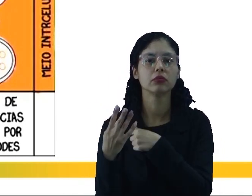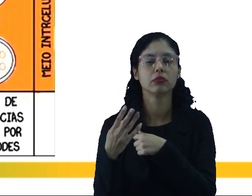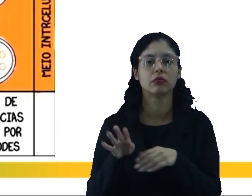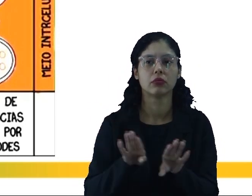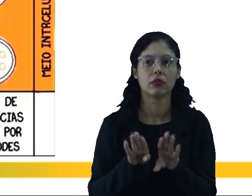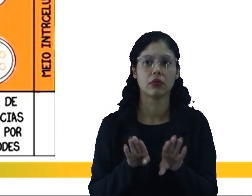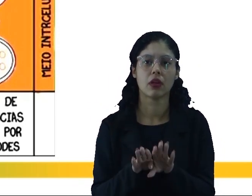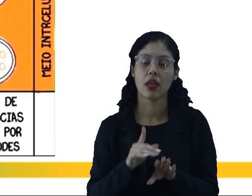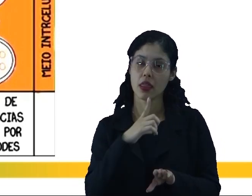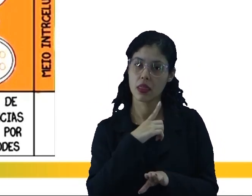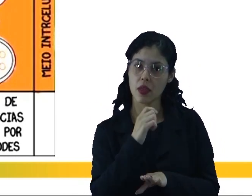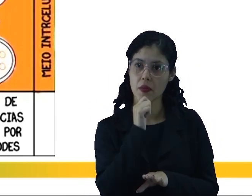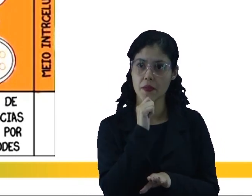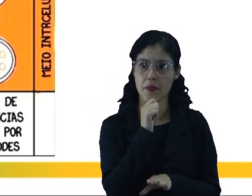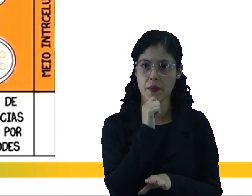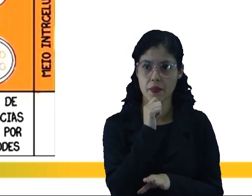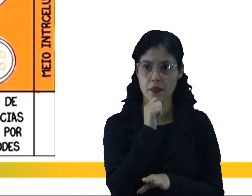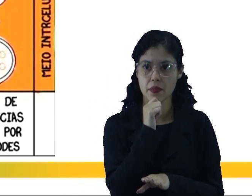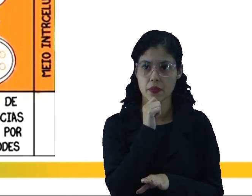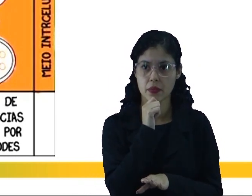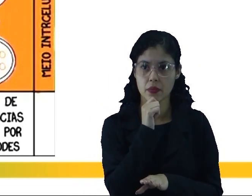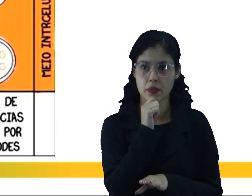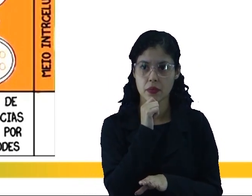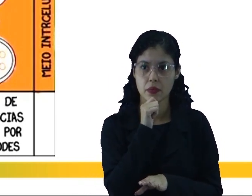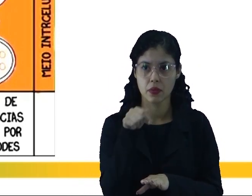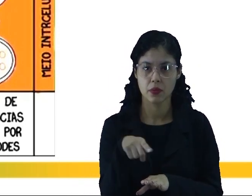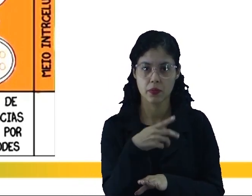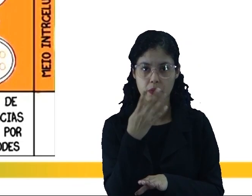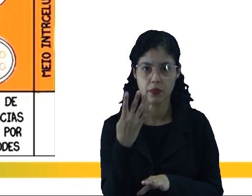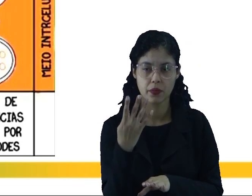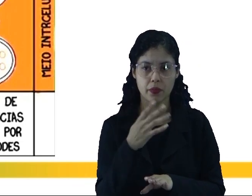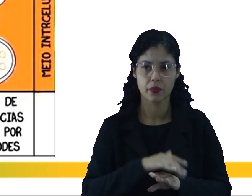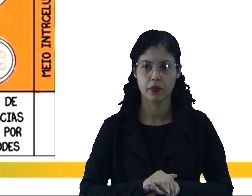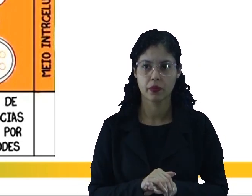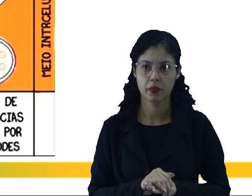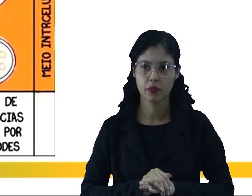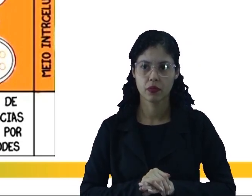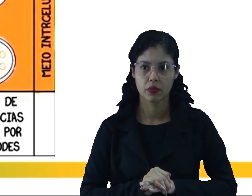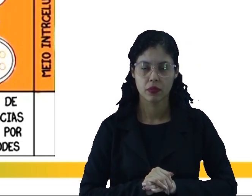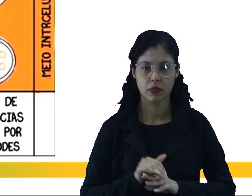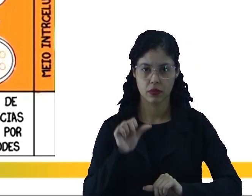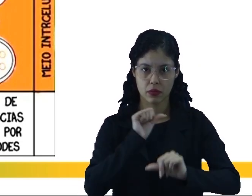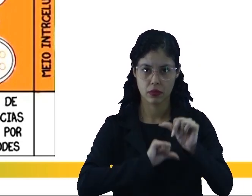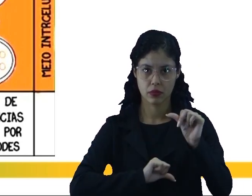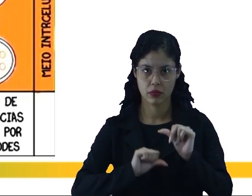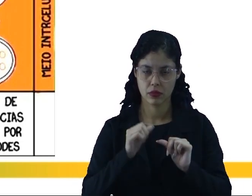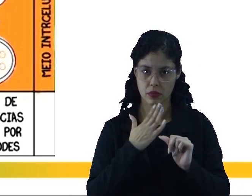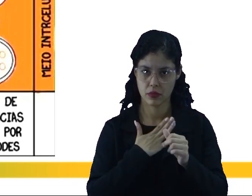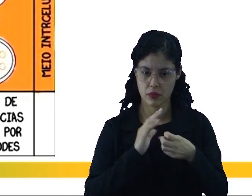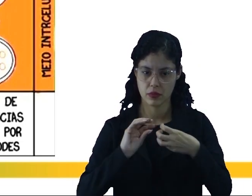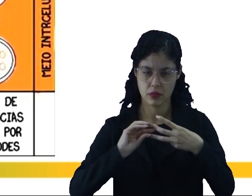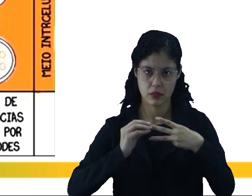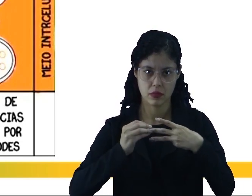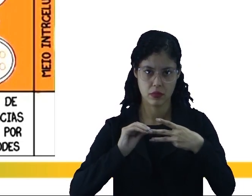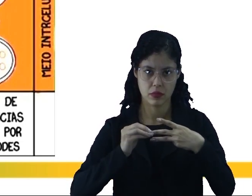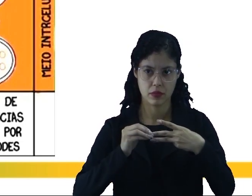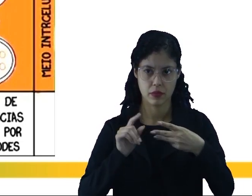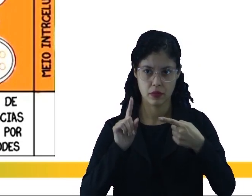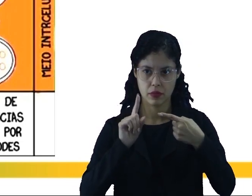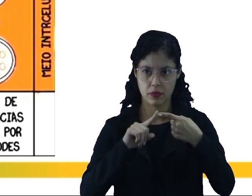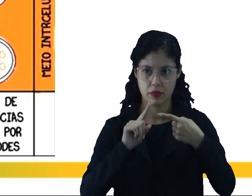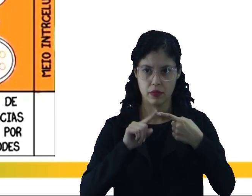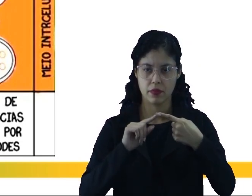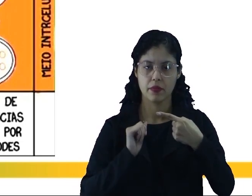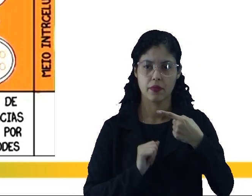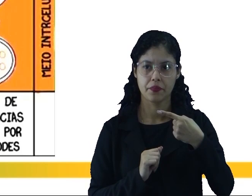transporte ativo, eu ainda tenho transportes por quantidades. Eu vou ter uma modificação da minha célula. No primeiro